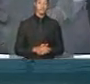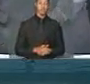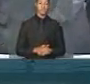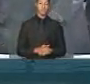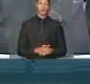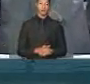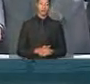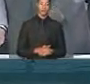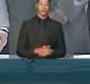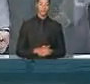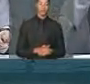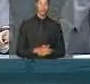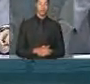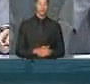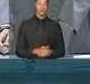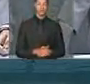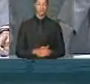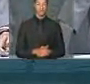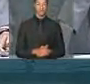com a palavra vossa excelência